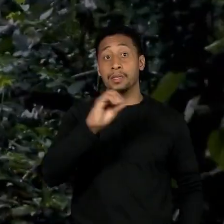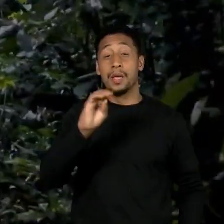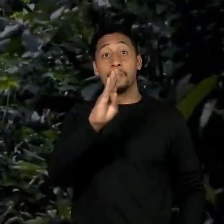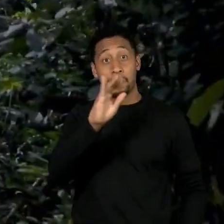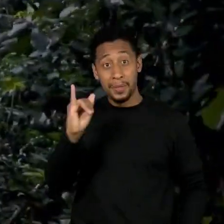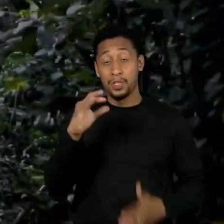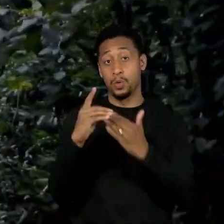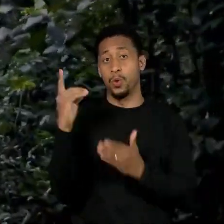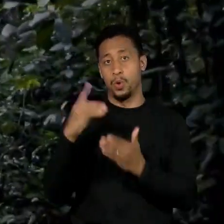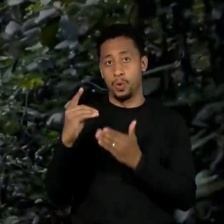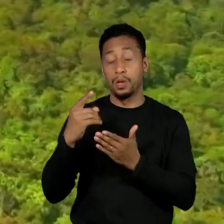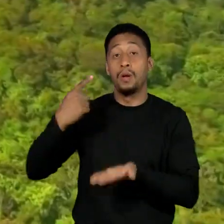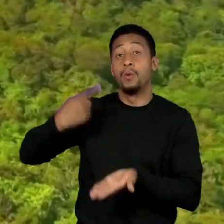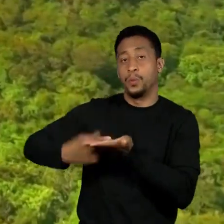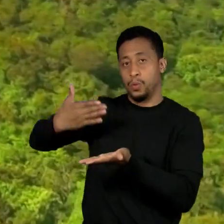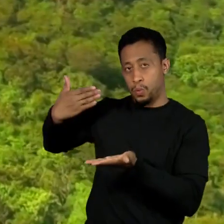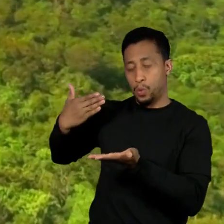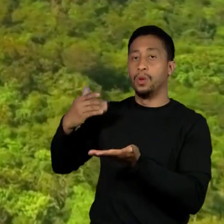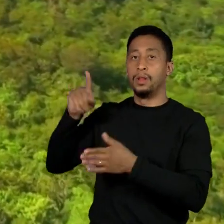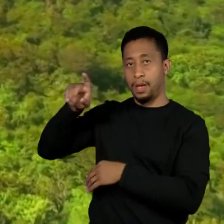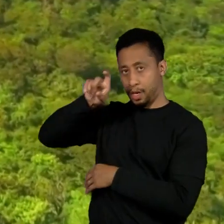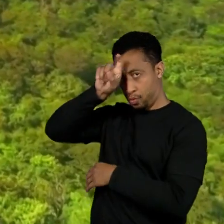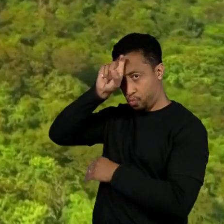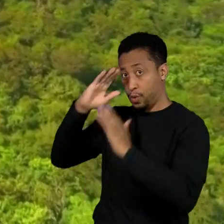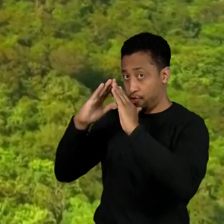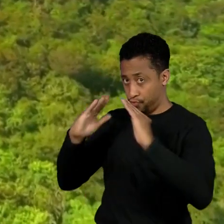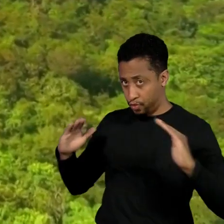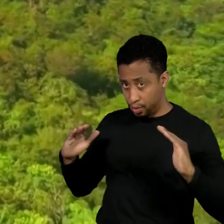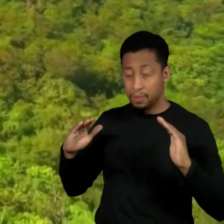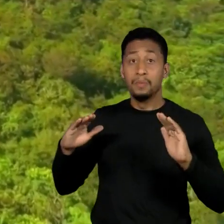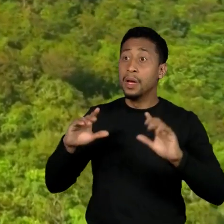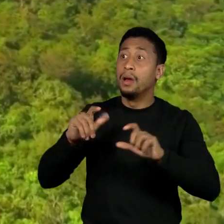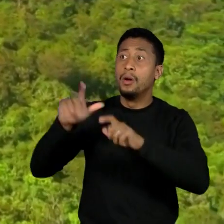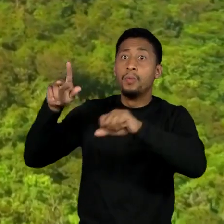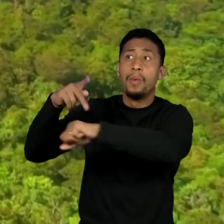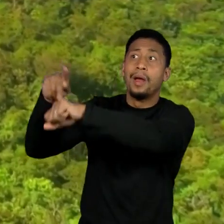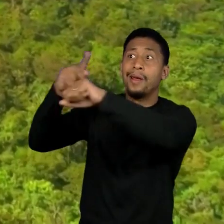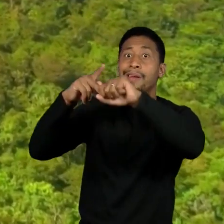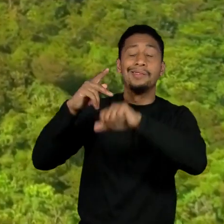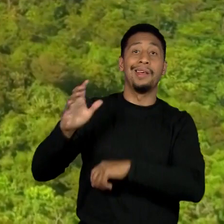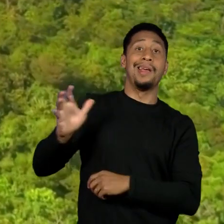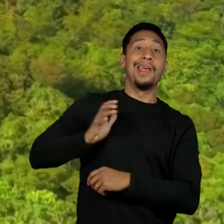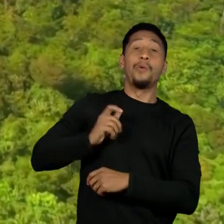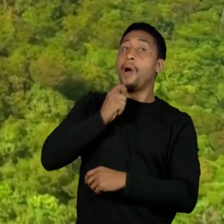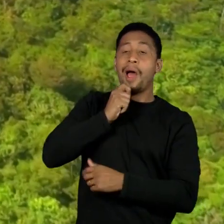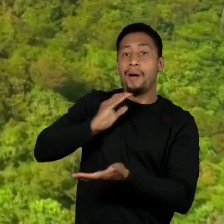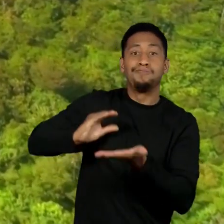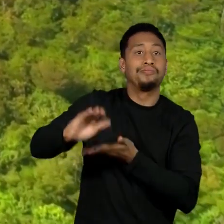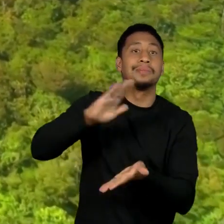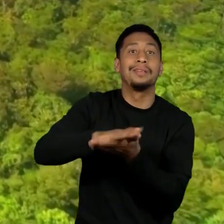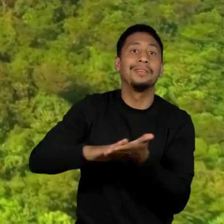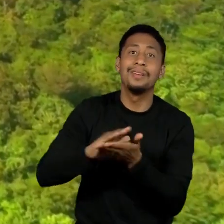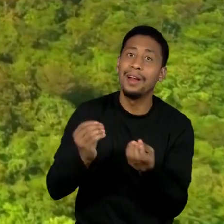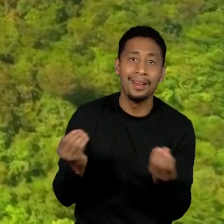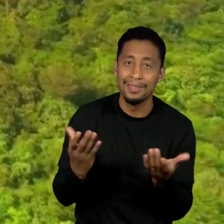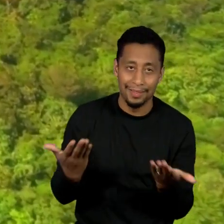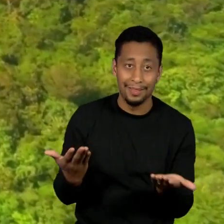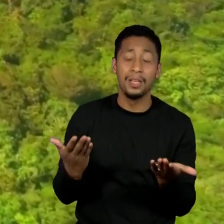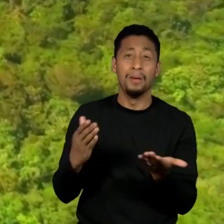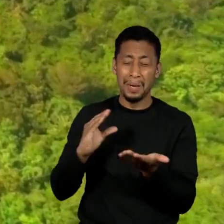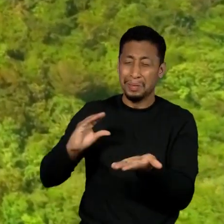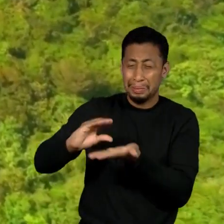na COP27 no Egito e não liberado pelos países ricos. O recurso é considerado insuficiente por